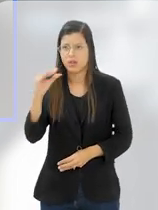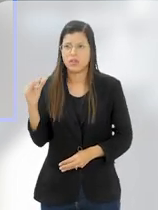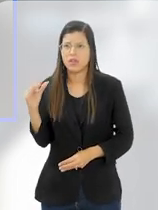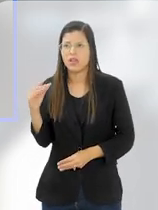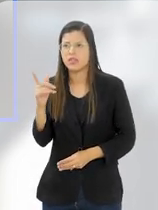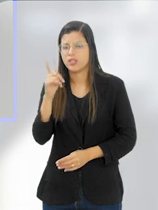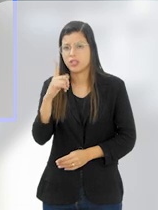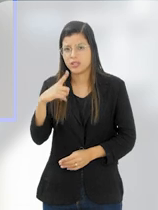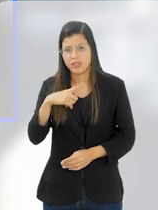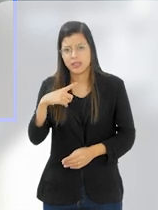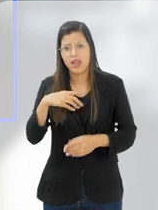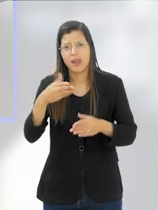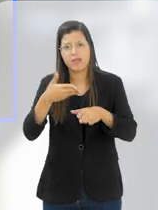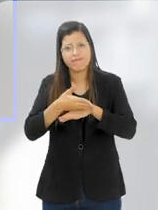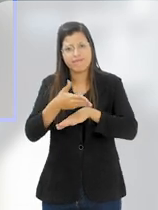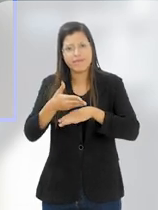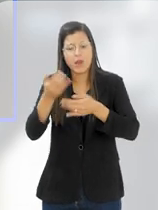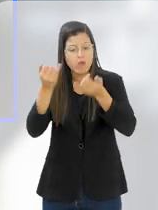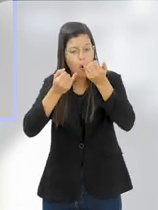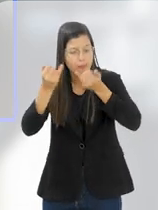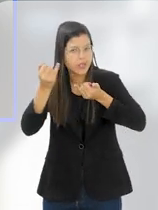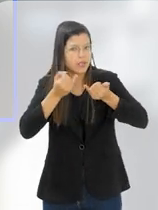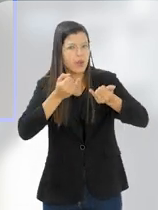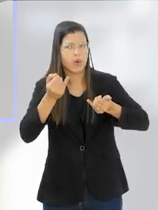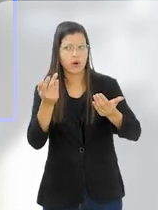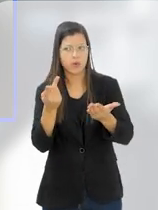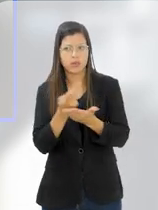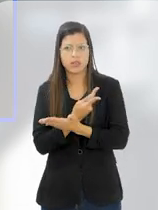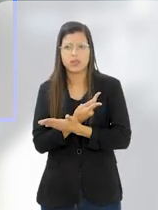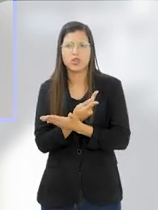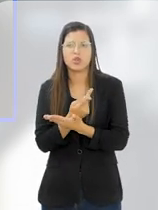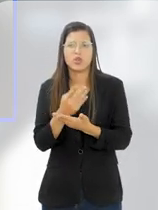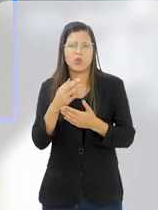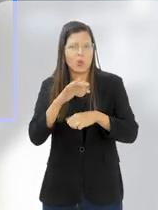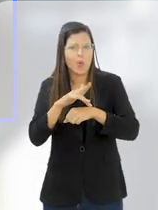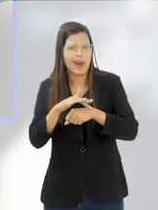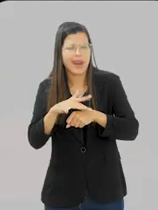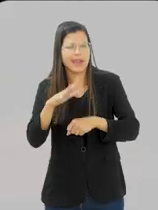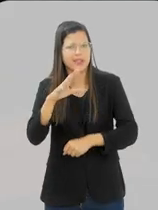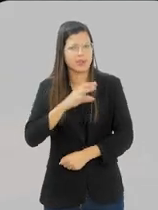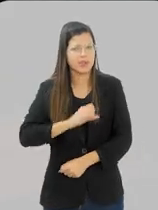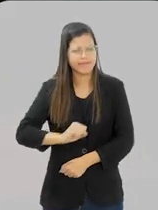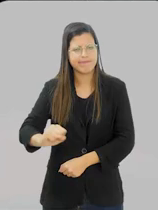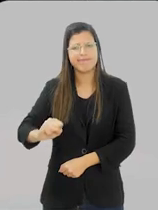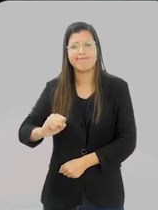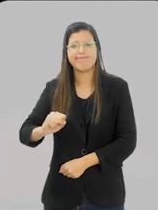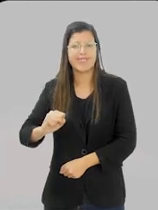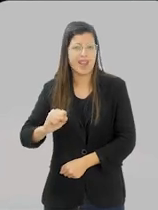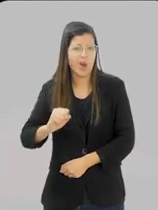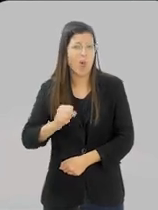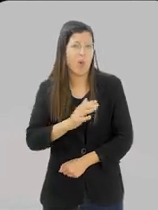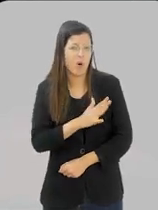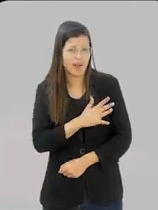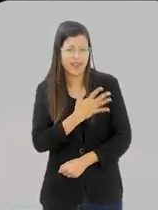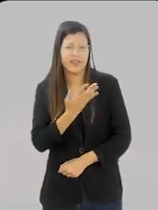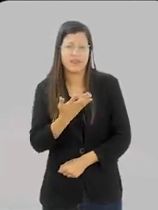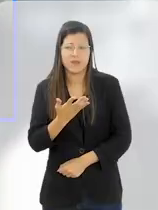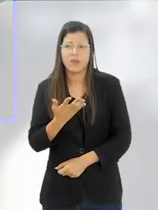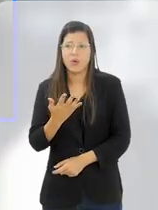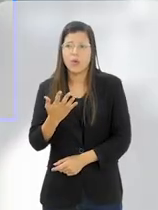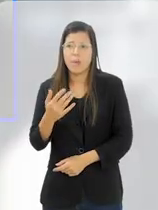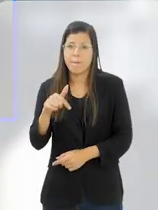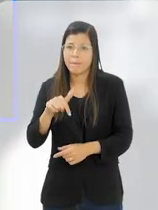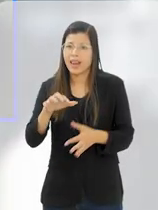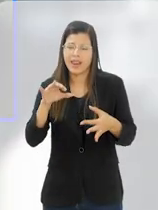gente tem acessado diversos relatos sobre esse tipo de situação de adoecimento, de suicídio, assim, absolutamente terríveis,